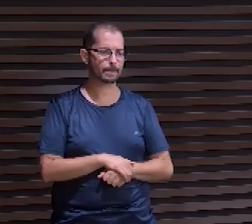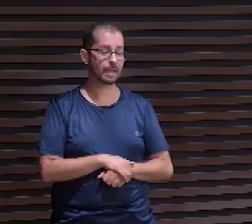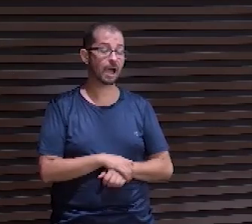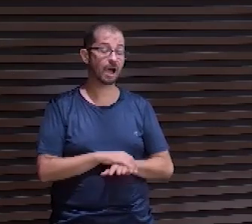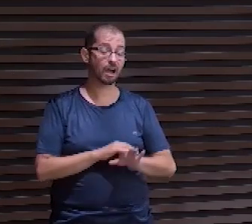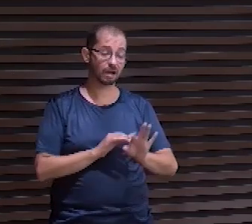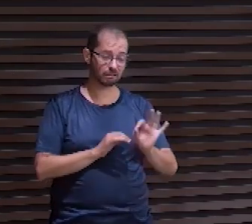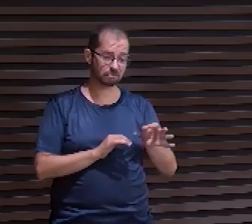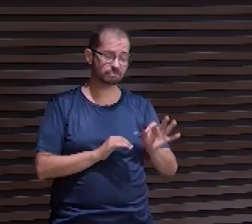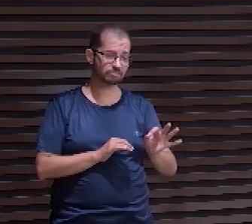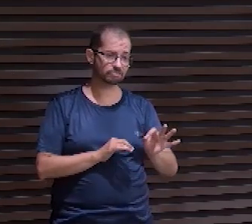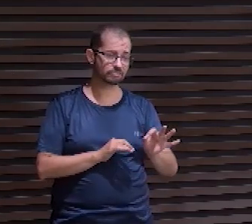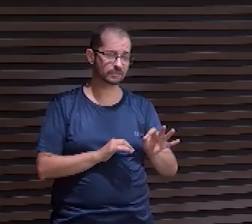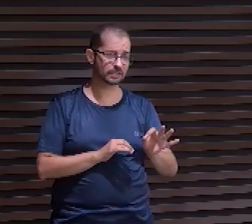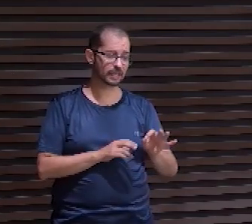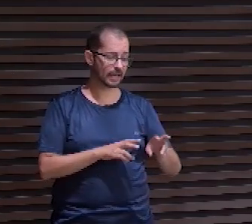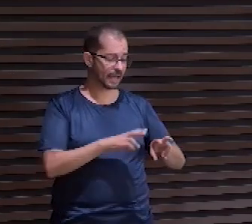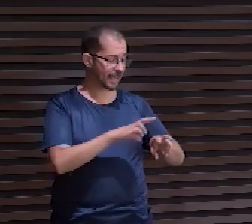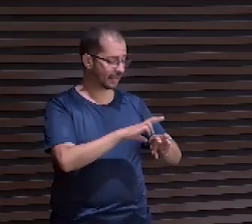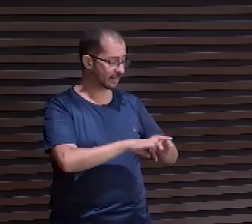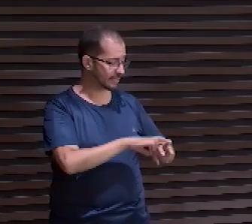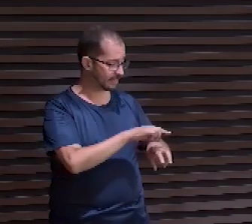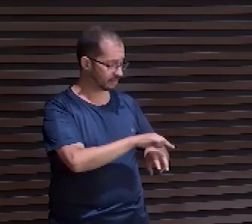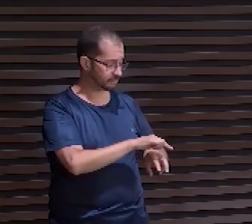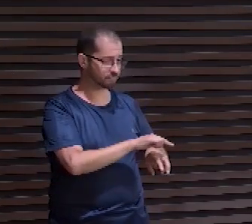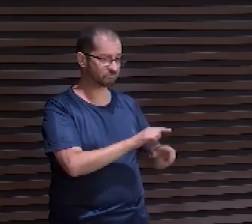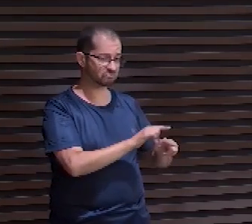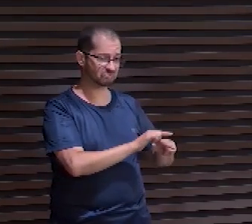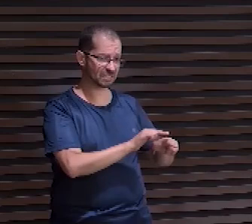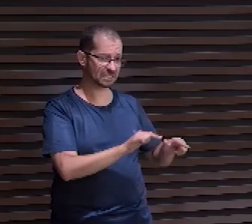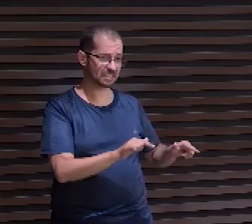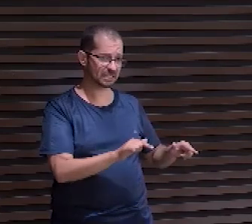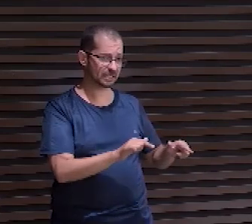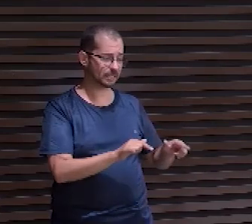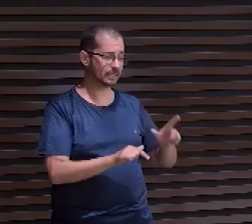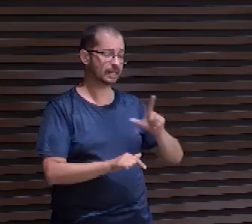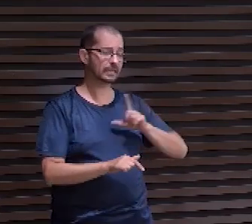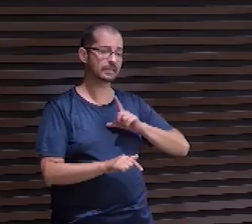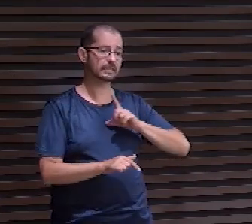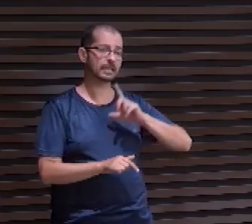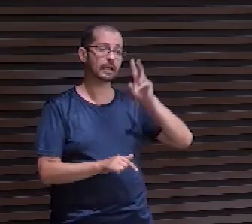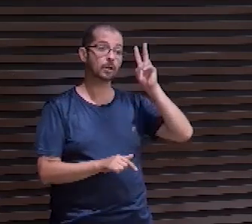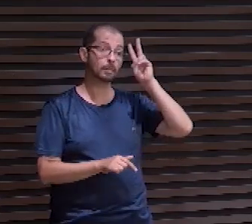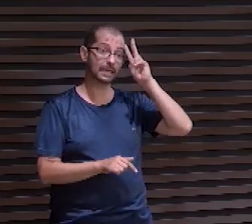Assim, a cadeira vazia, ela tem uma história.